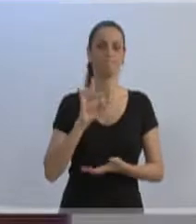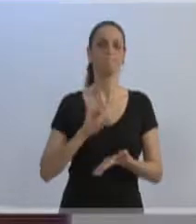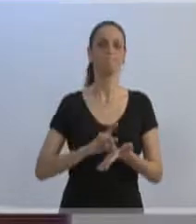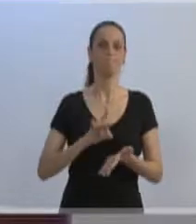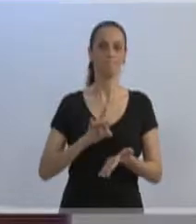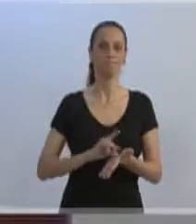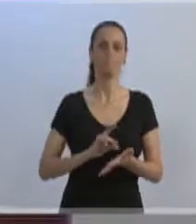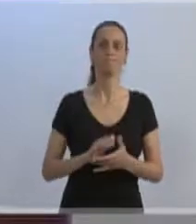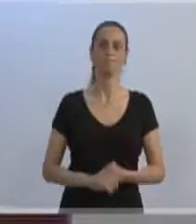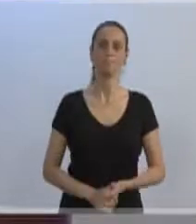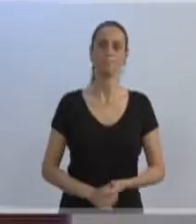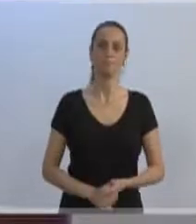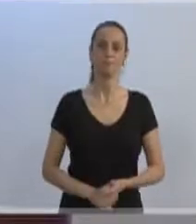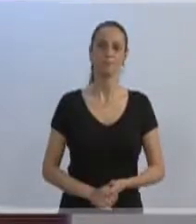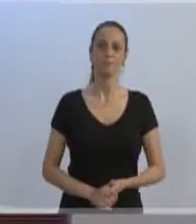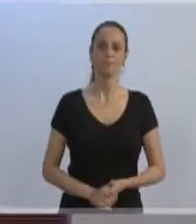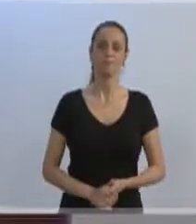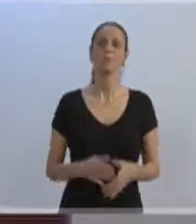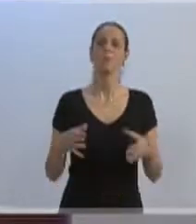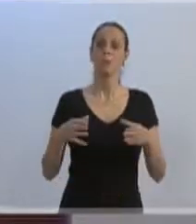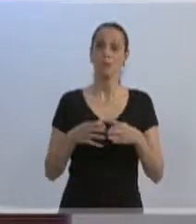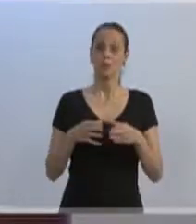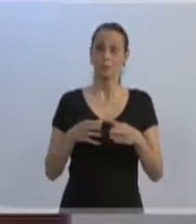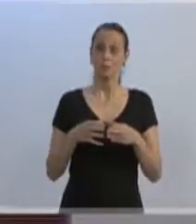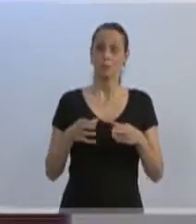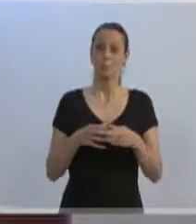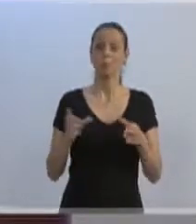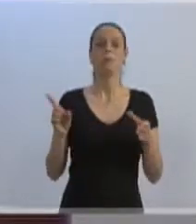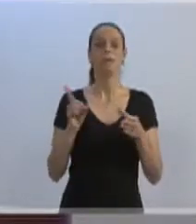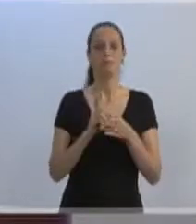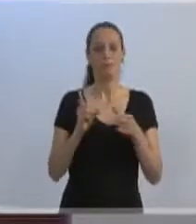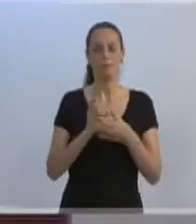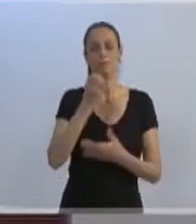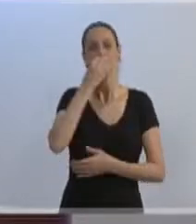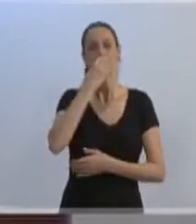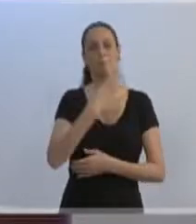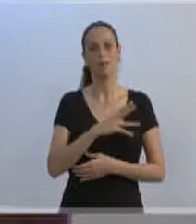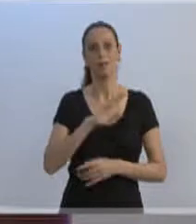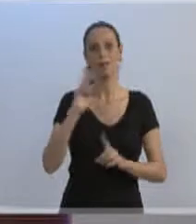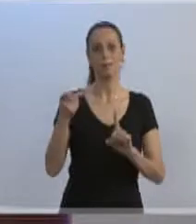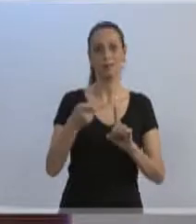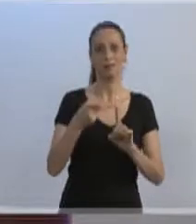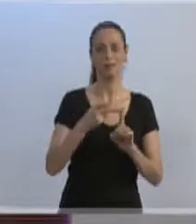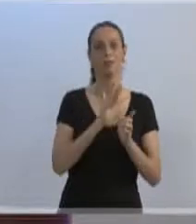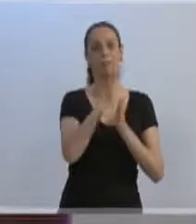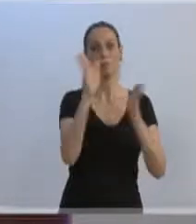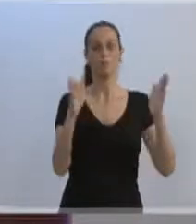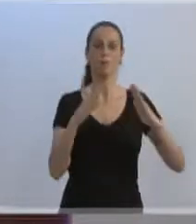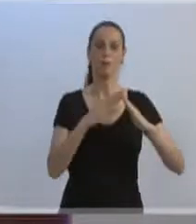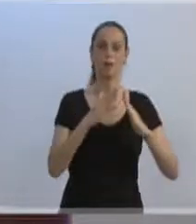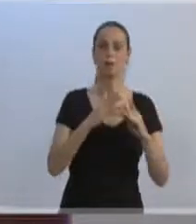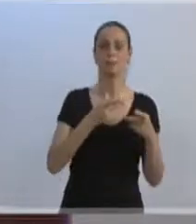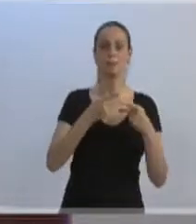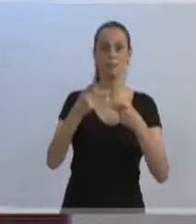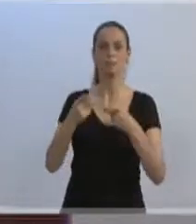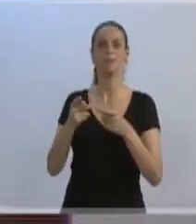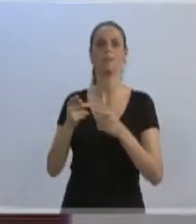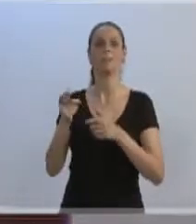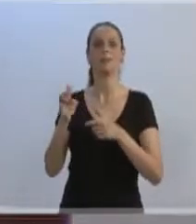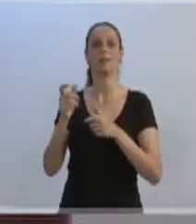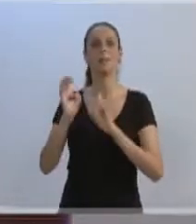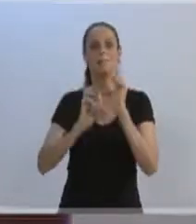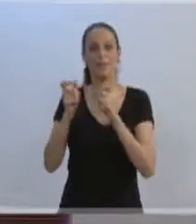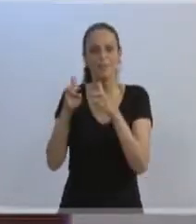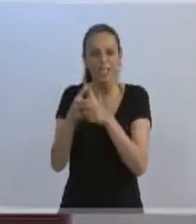atende com que a equipe presta aos seus clientes vão à casa vão os seus pequenos negócios e as